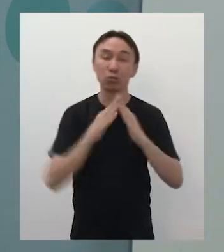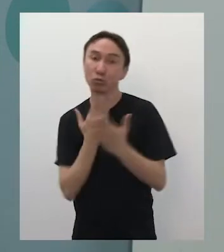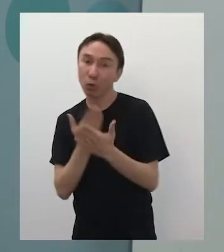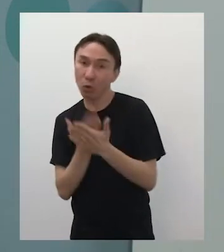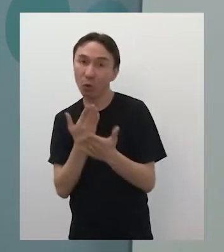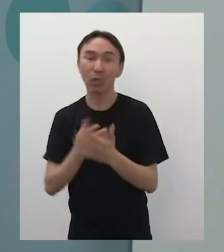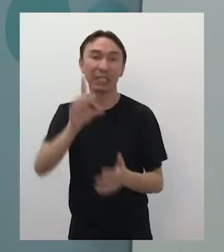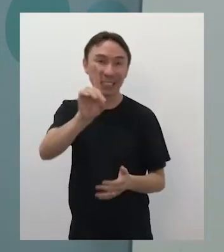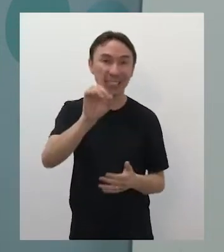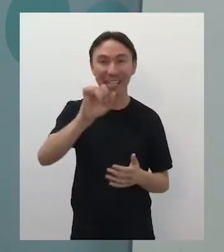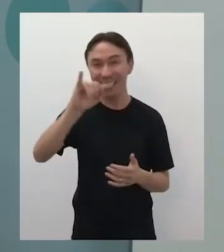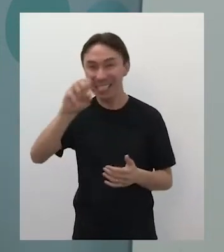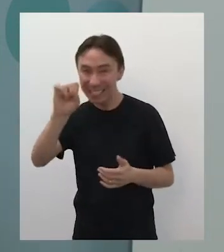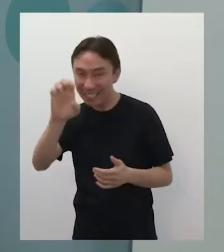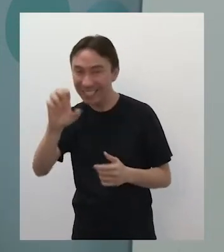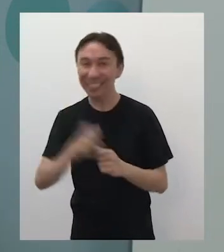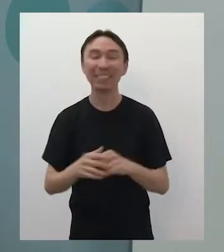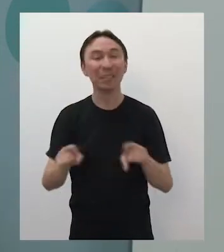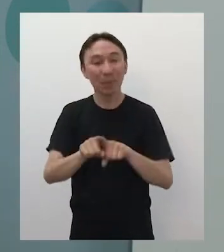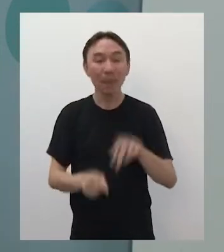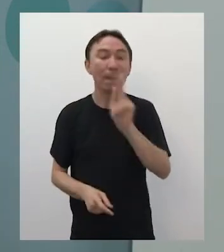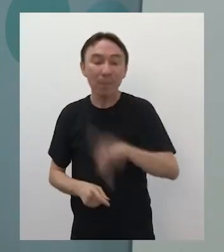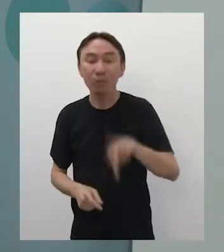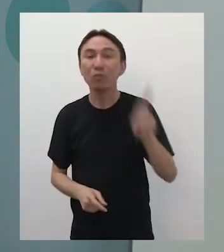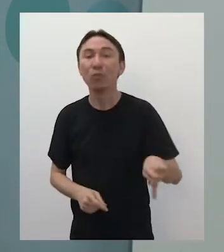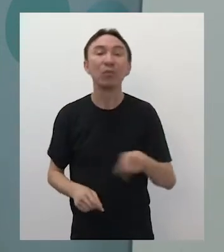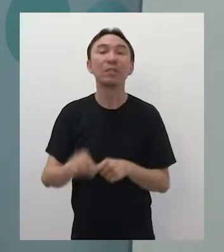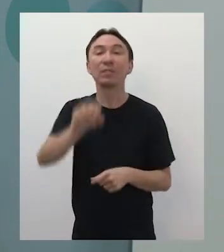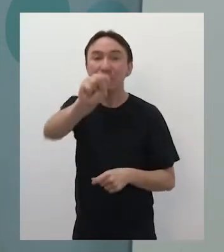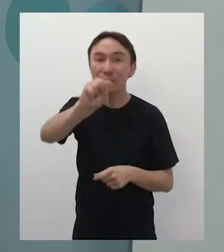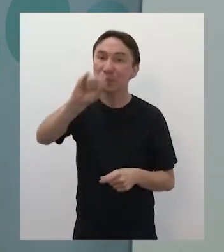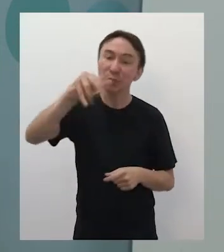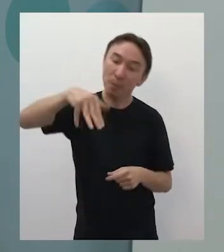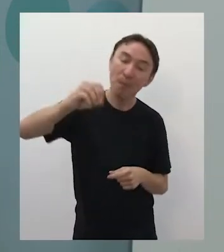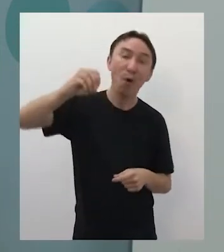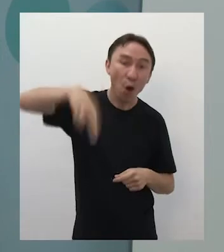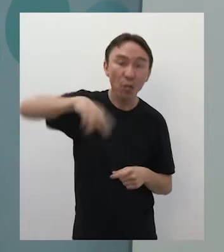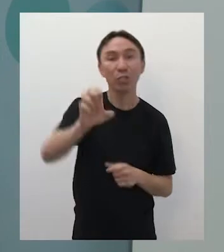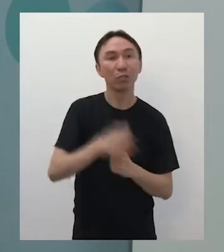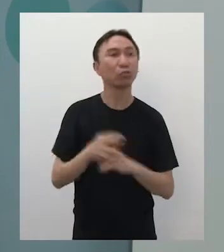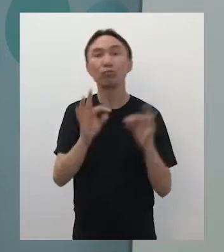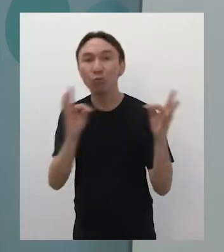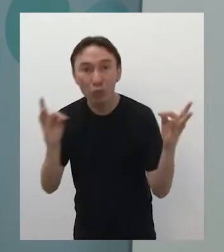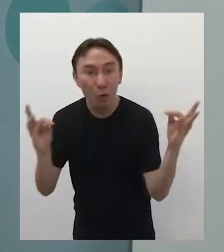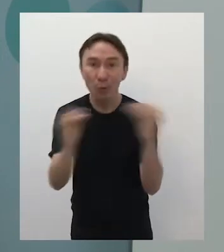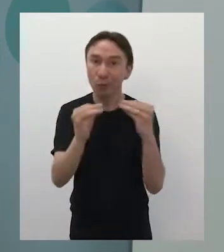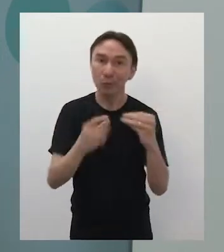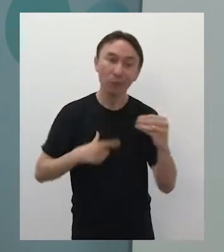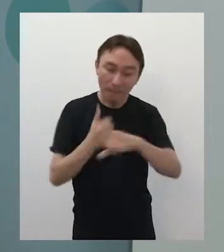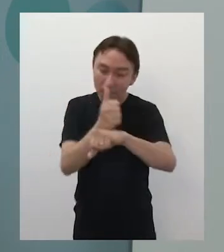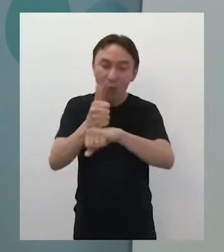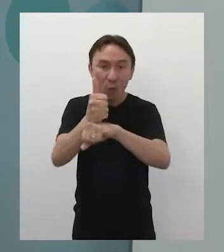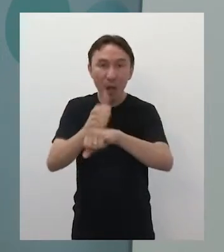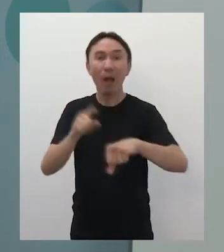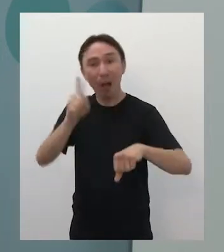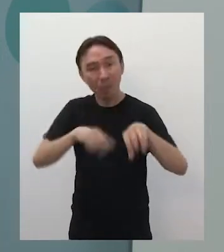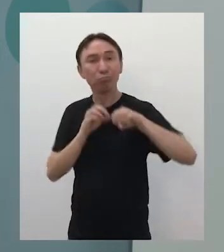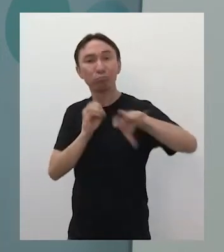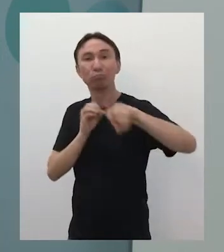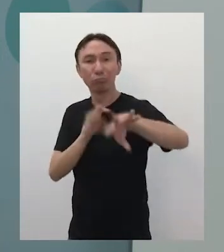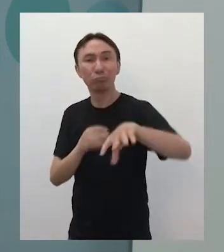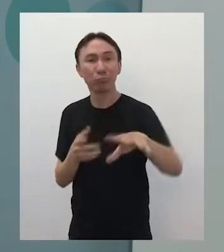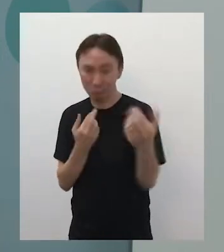da especialista Ana Zuanazzi, do Instituto Ayrton Senna, da dirigente regional de ensino, professora Cida, da secretária